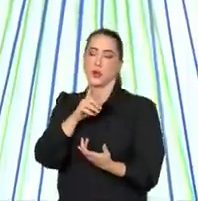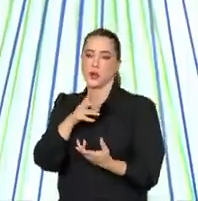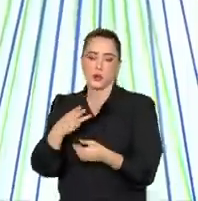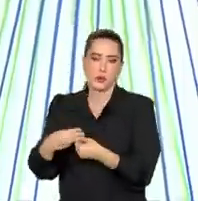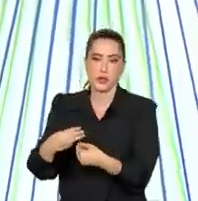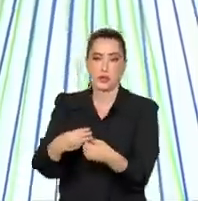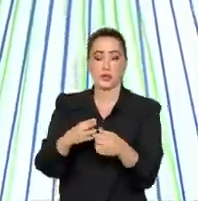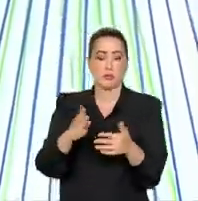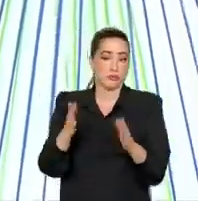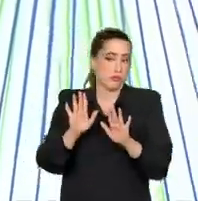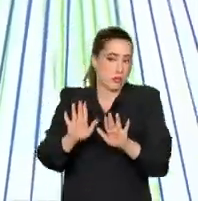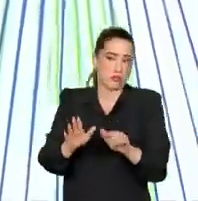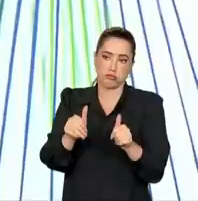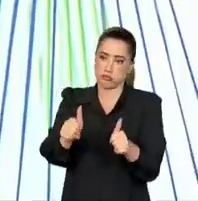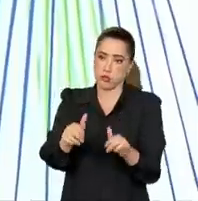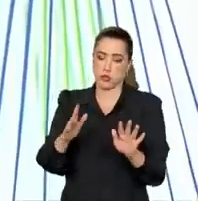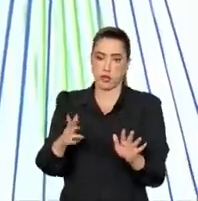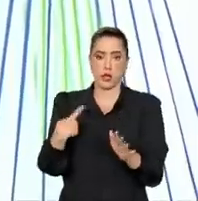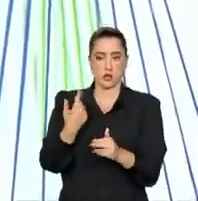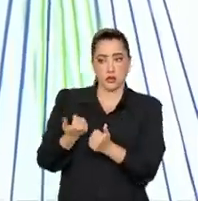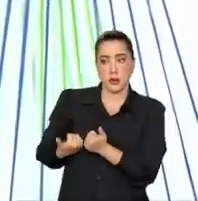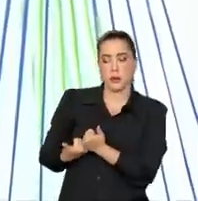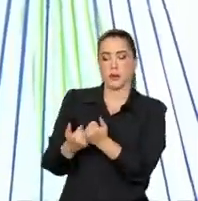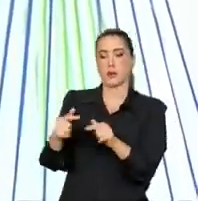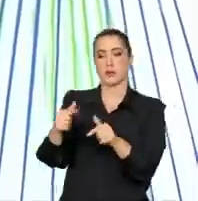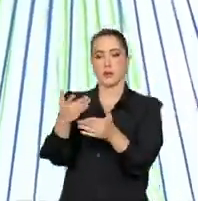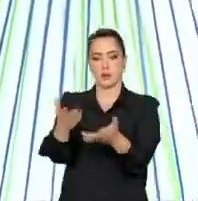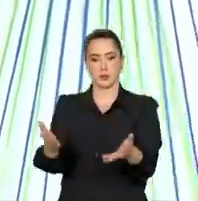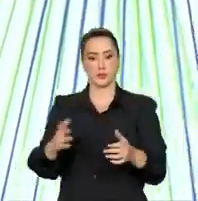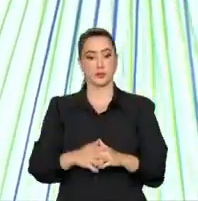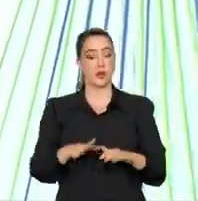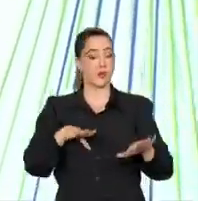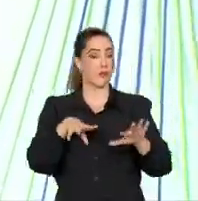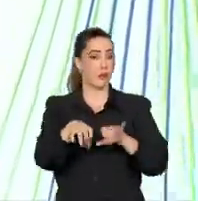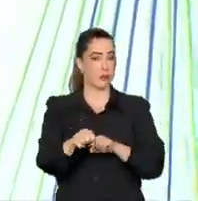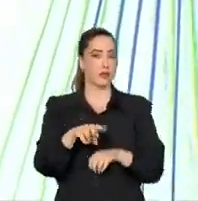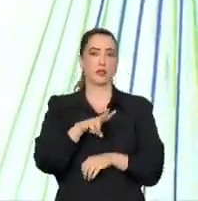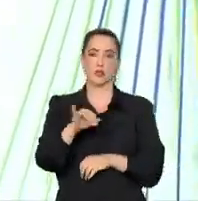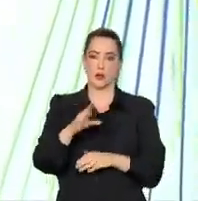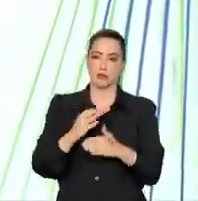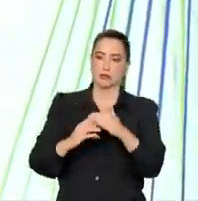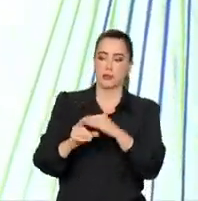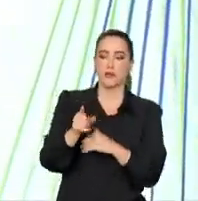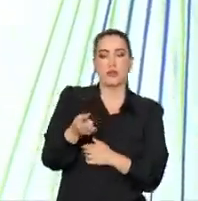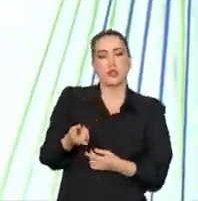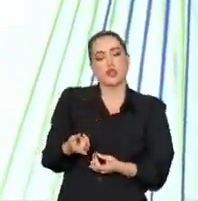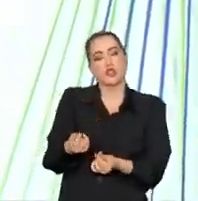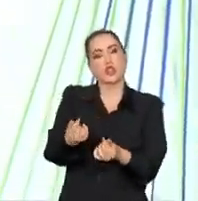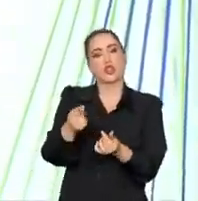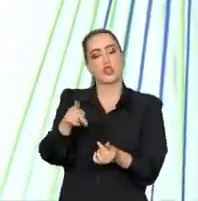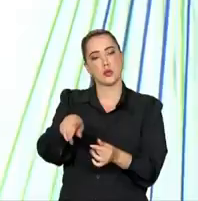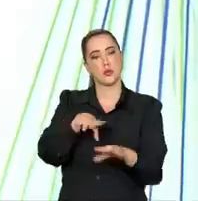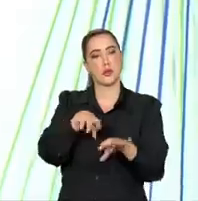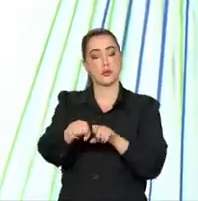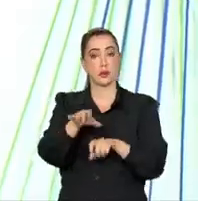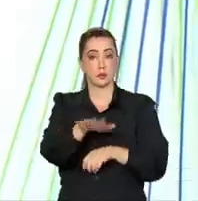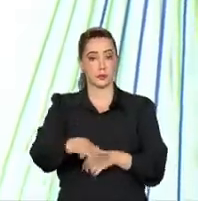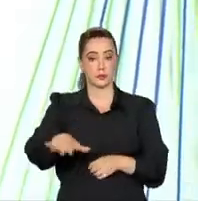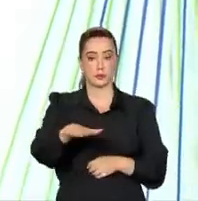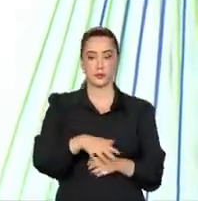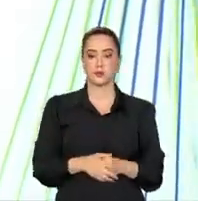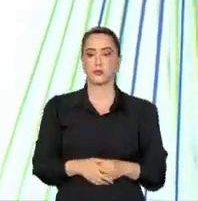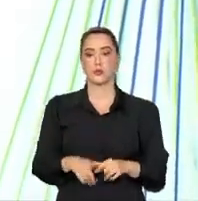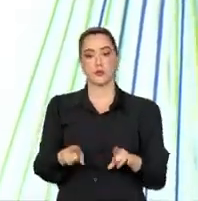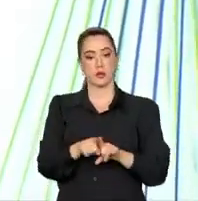apoiar o trabalho de vocês. Pô, formação, nós vamos viabilizar recursos para a formação nessa área.